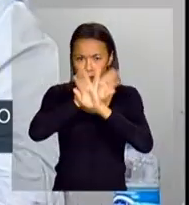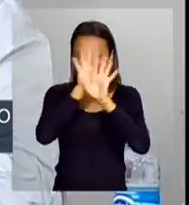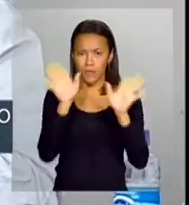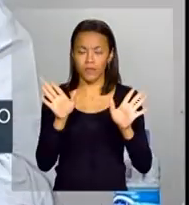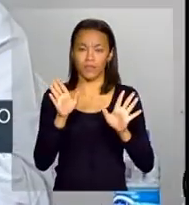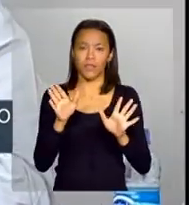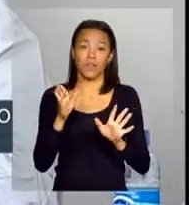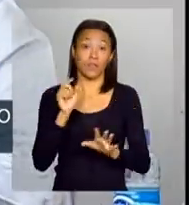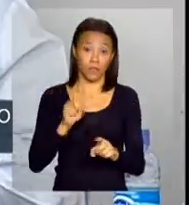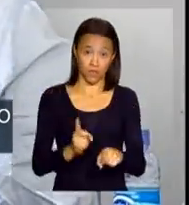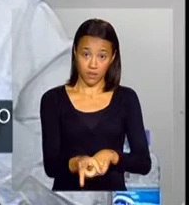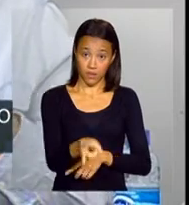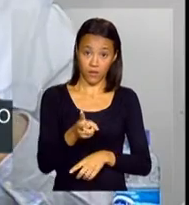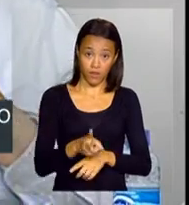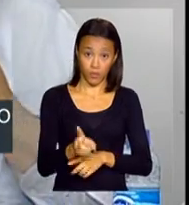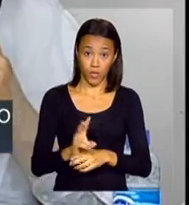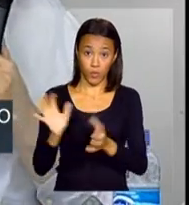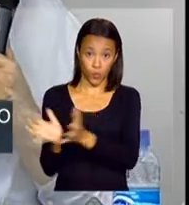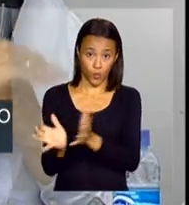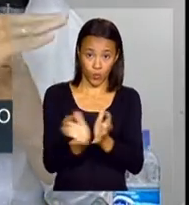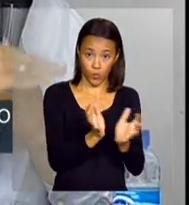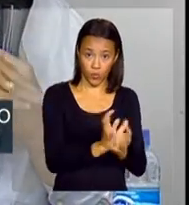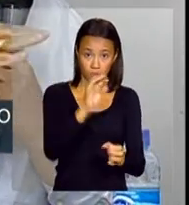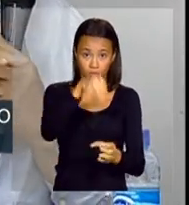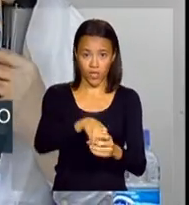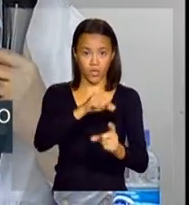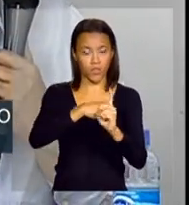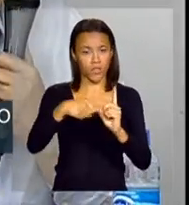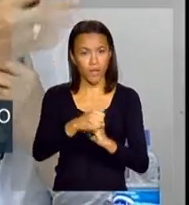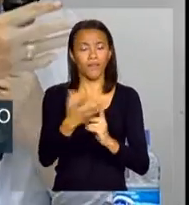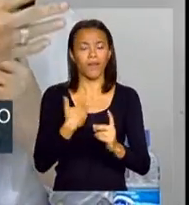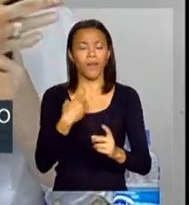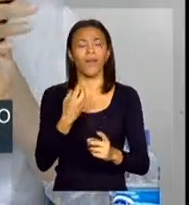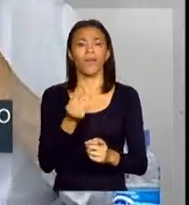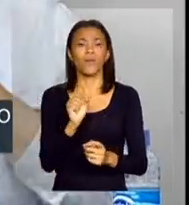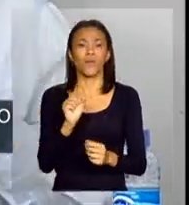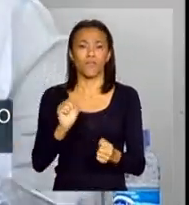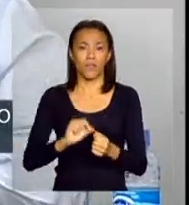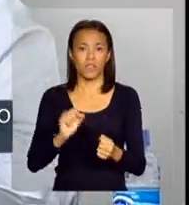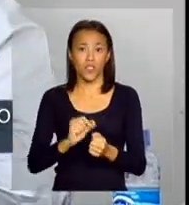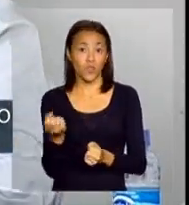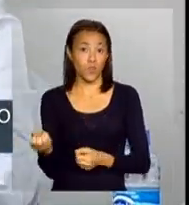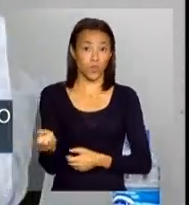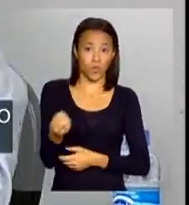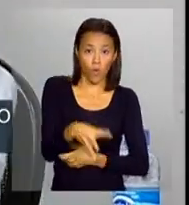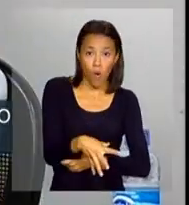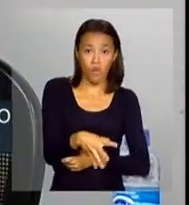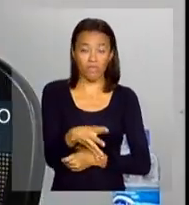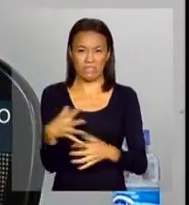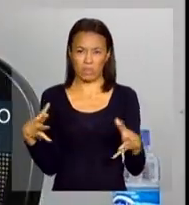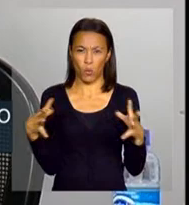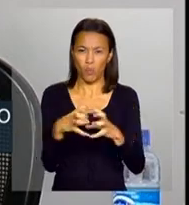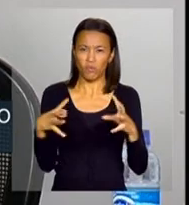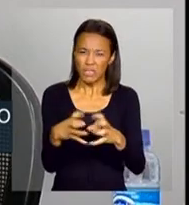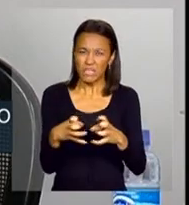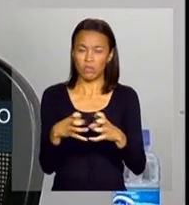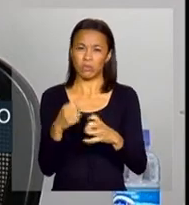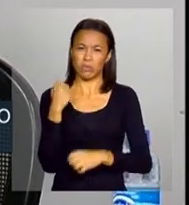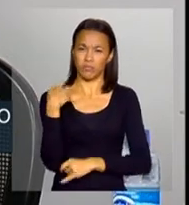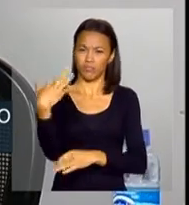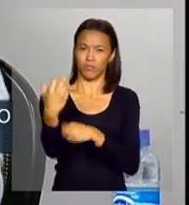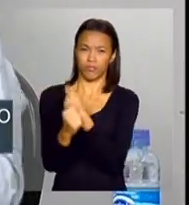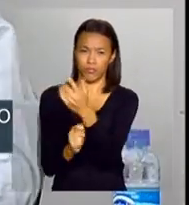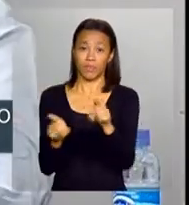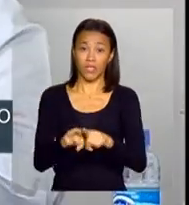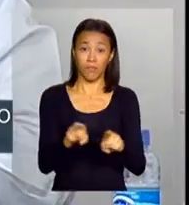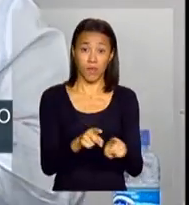que, eventualmente, setores da sociedade queiram criar novas ondas em relação a conflito entre a questão ambiental e a questão da